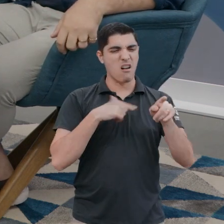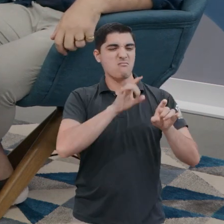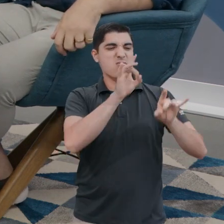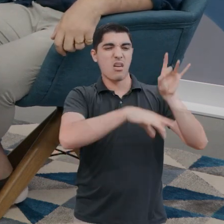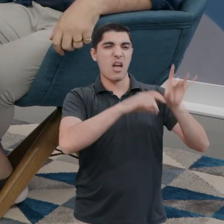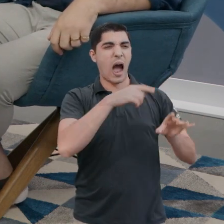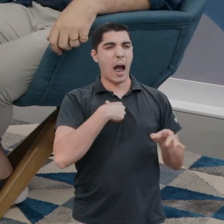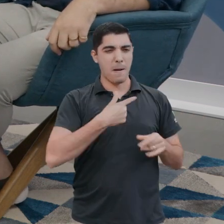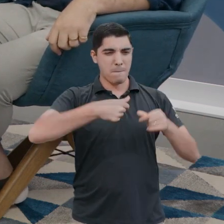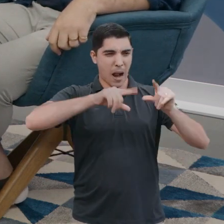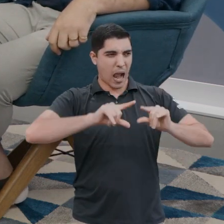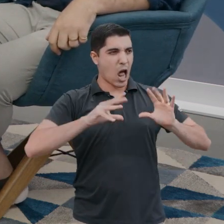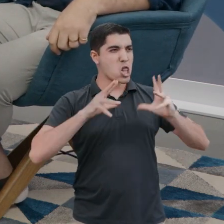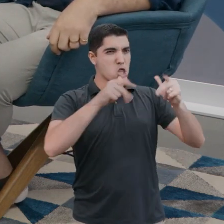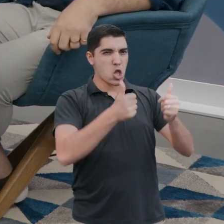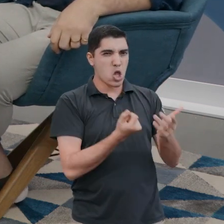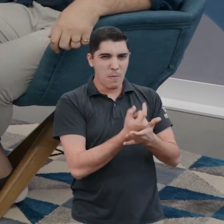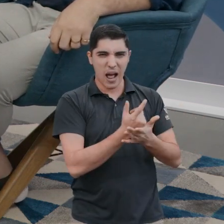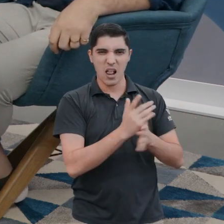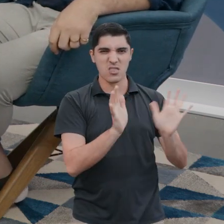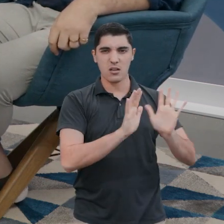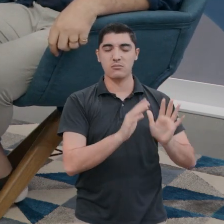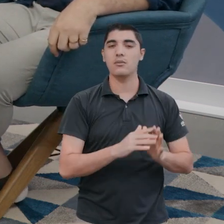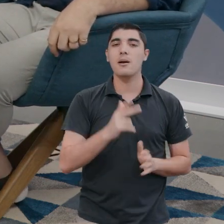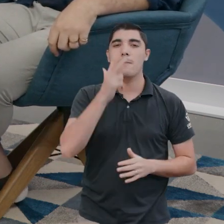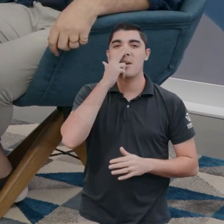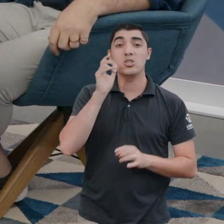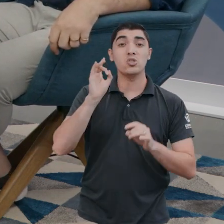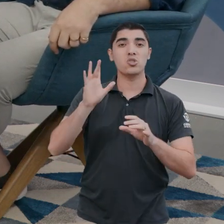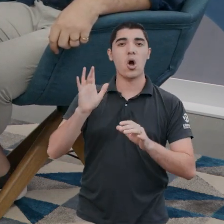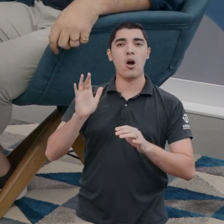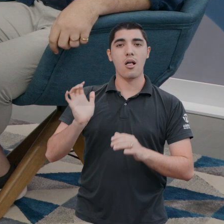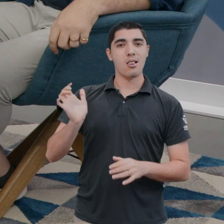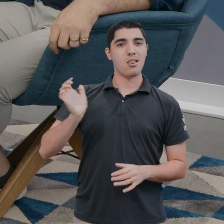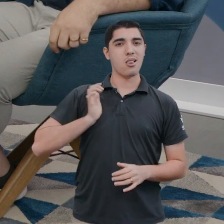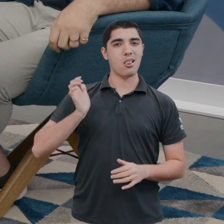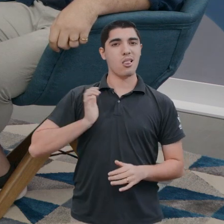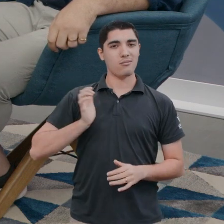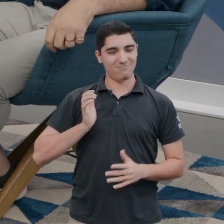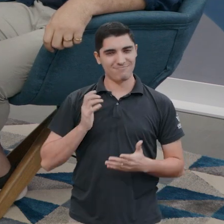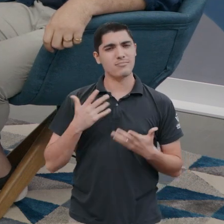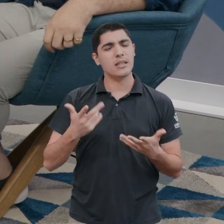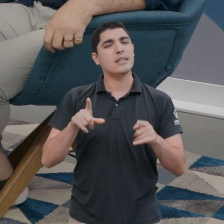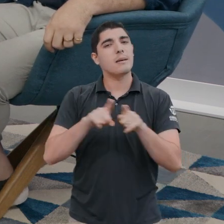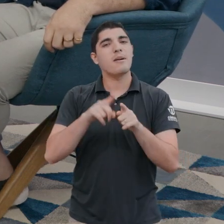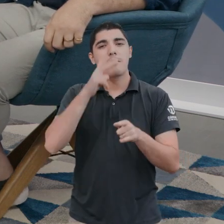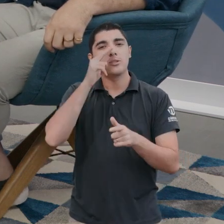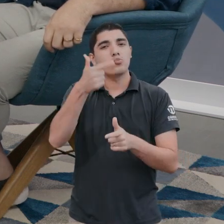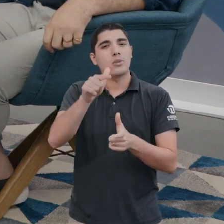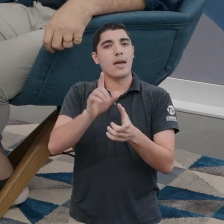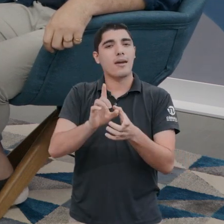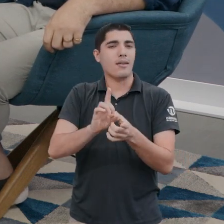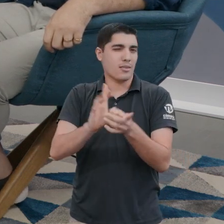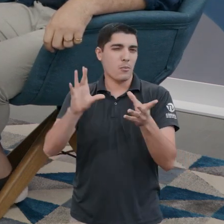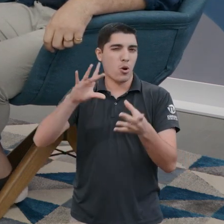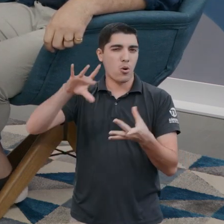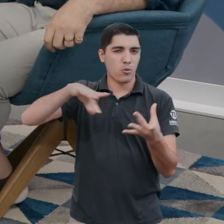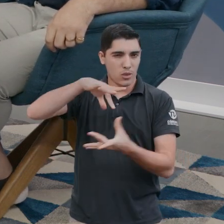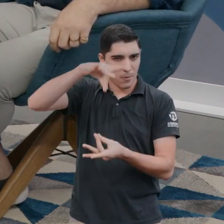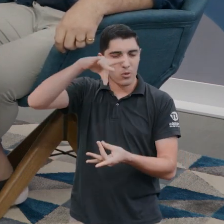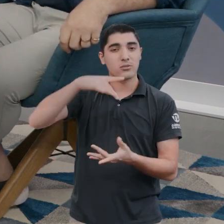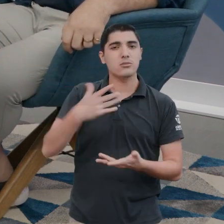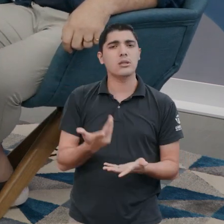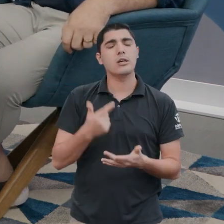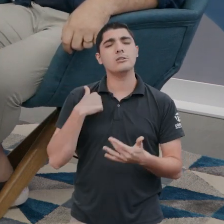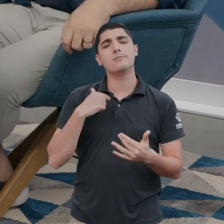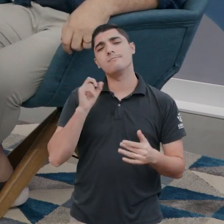mais barato para todo mundo, para que todo mundo tenha acesso. Democratizar esse acesso, né? Por falar em democratizar, a gente falou da